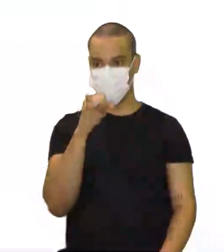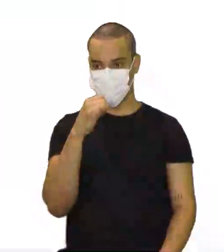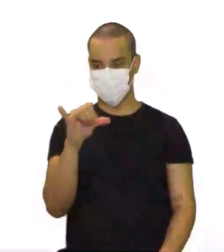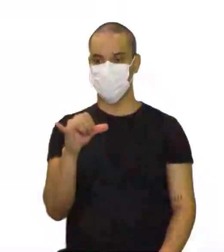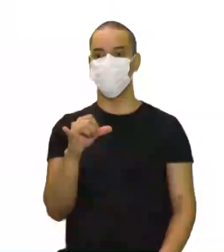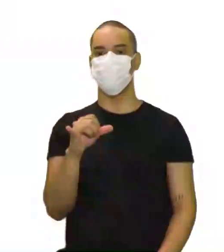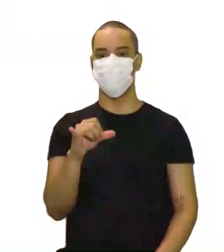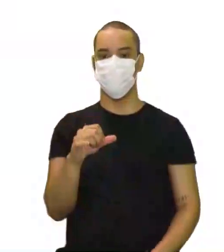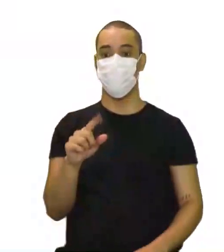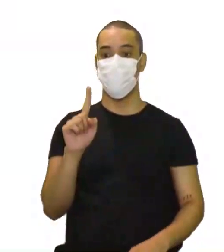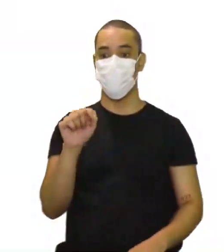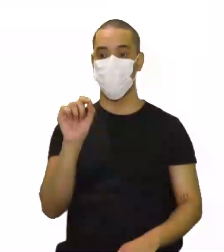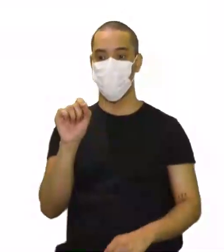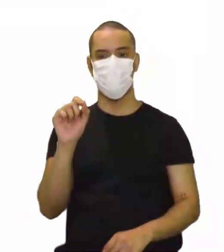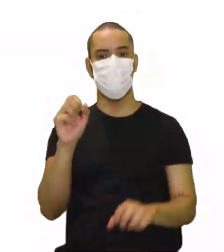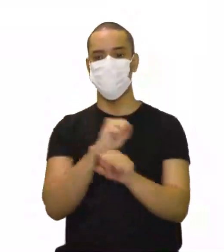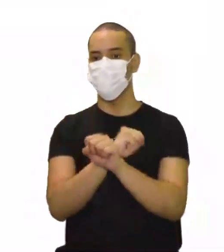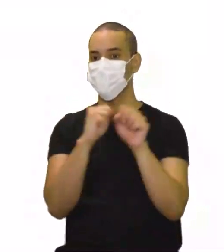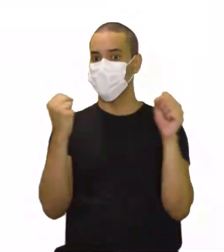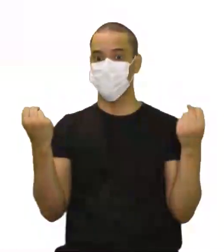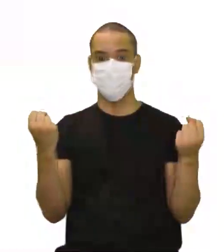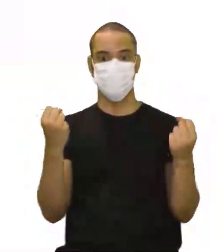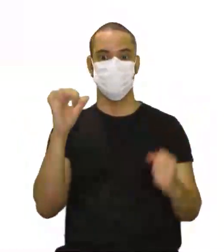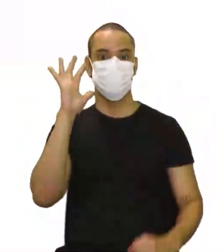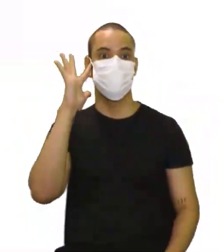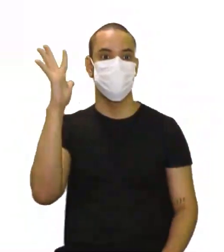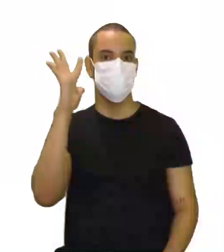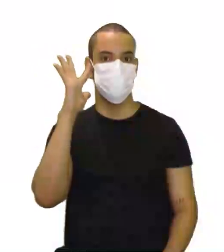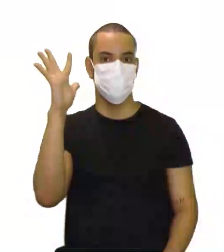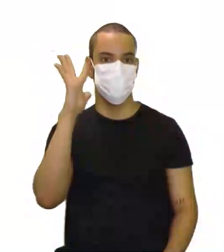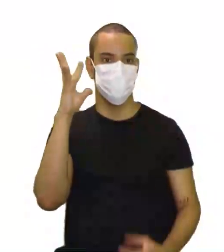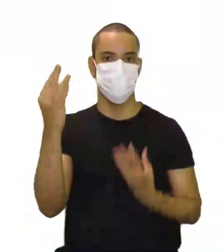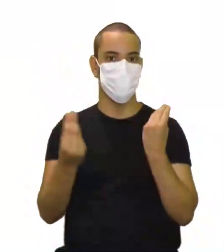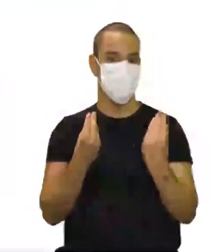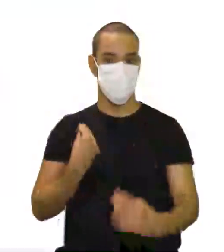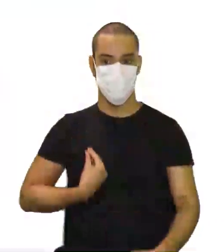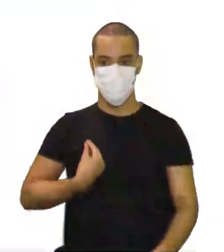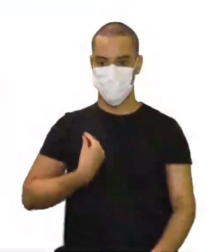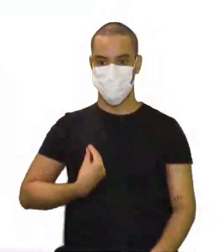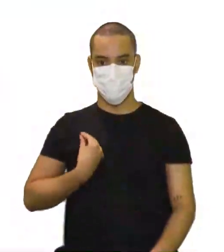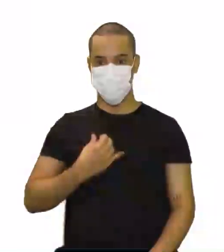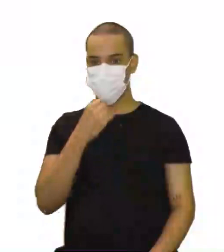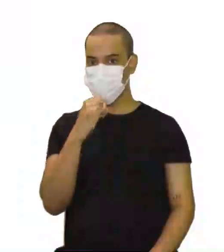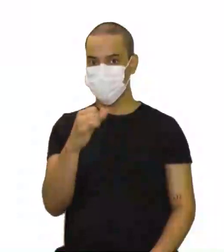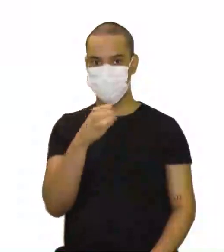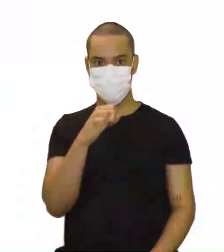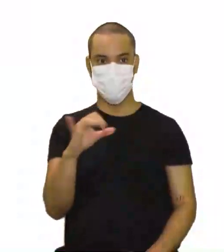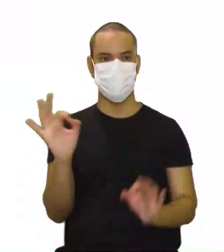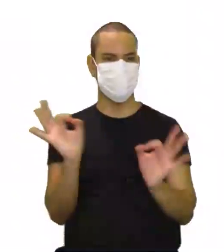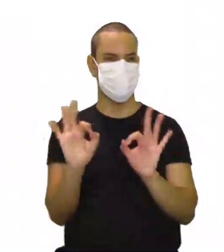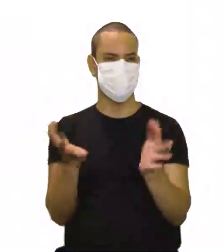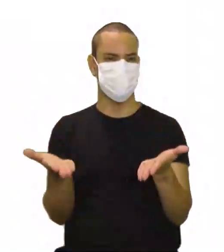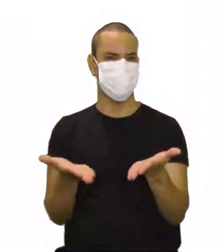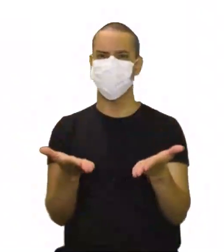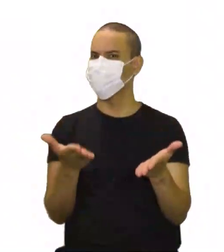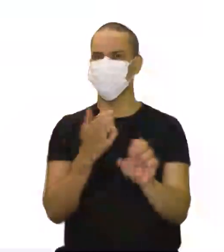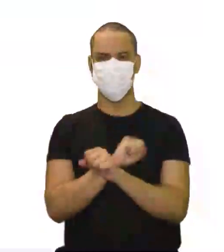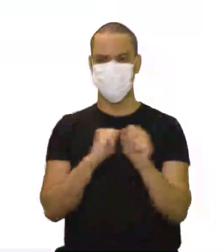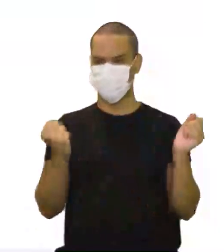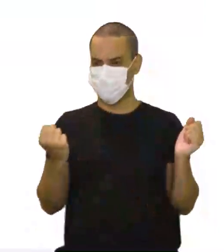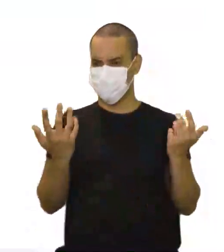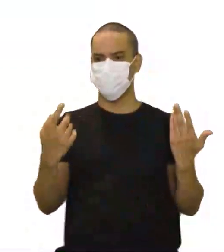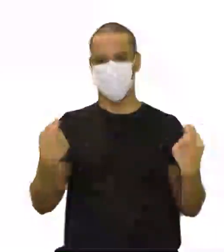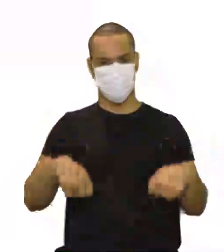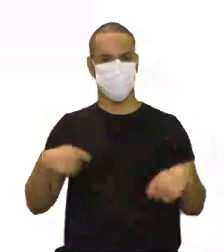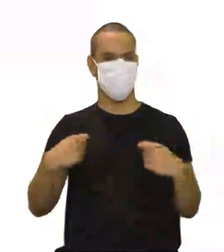elétrica. É praticamente impossível imaginar viver sem energia elétrica hoje. O gerador de